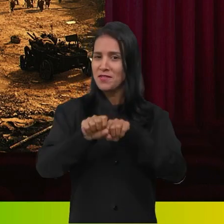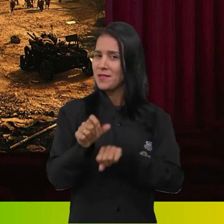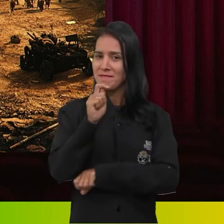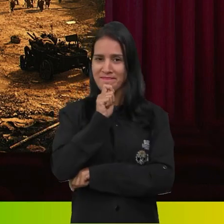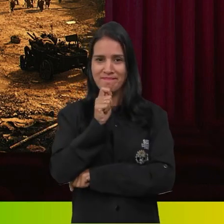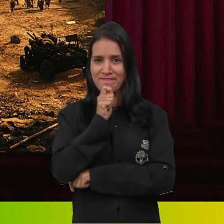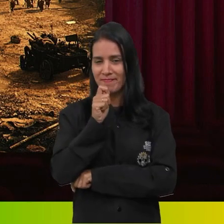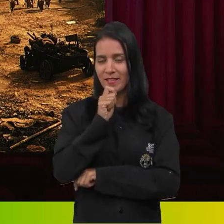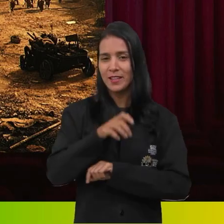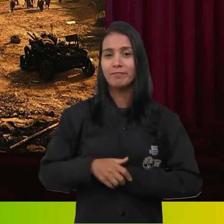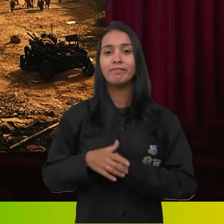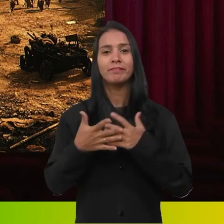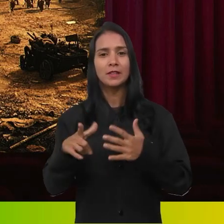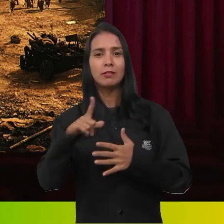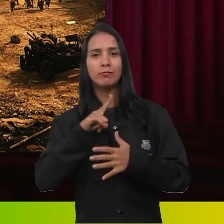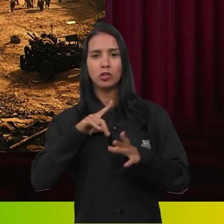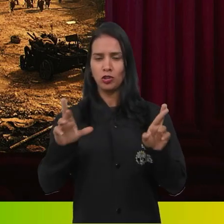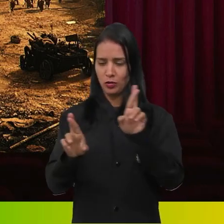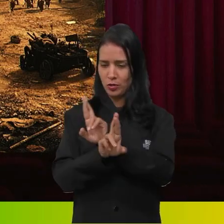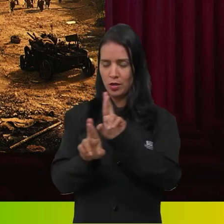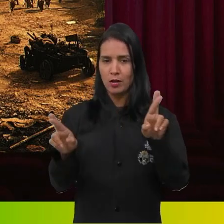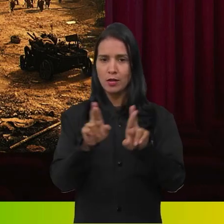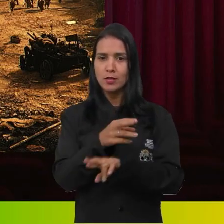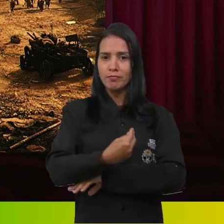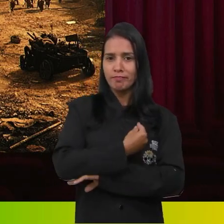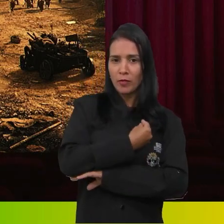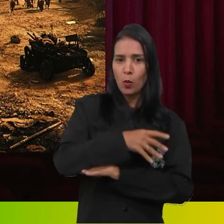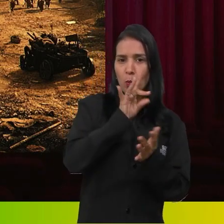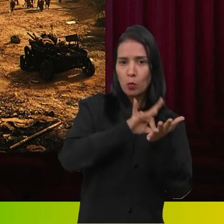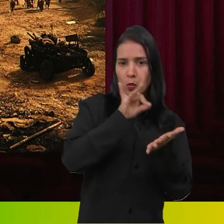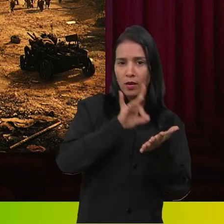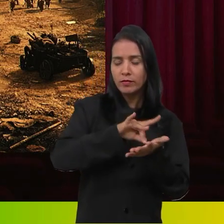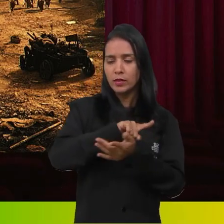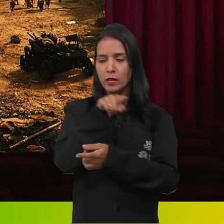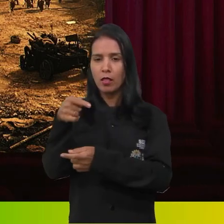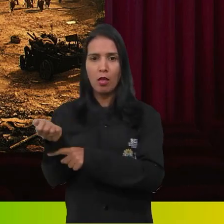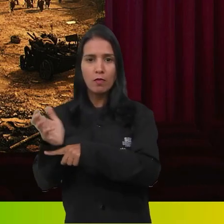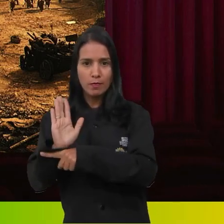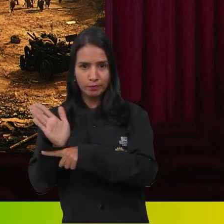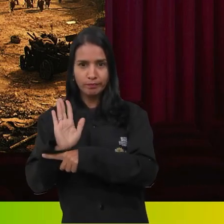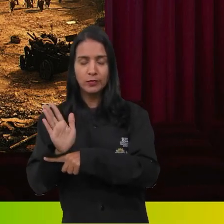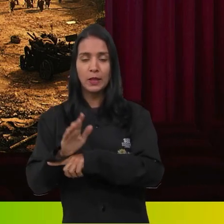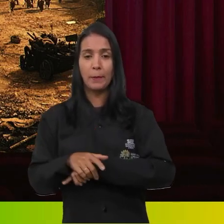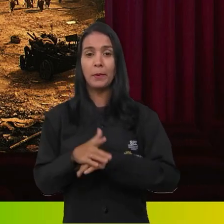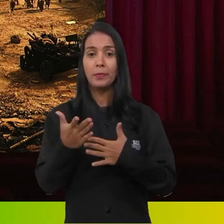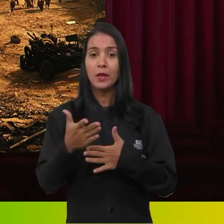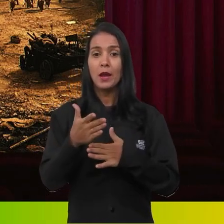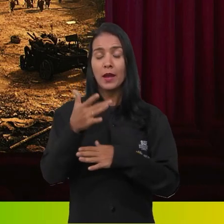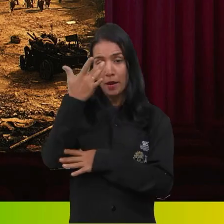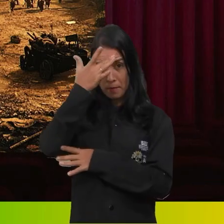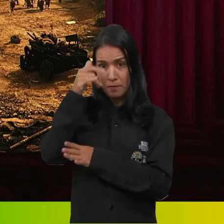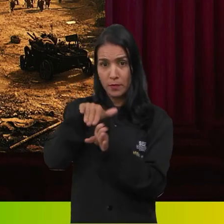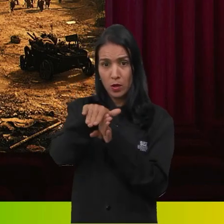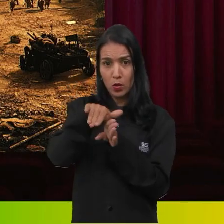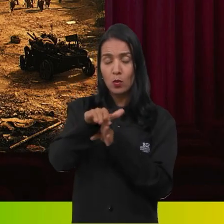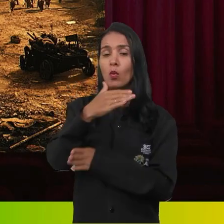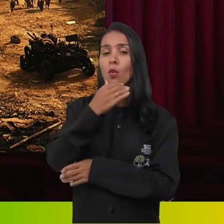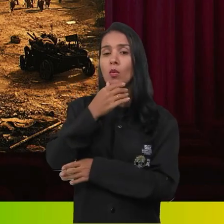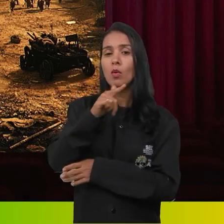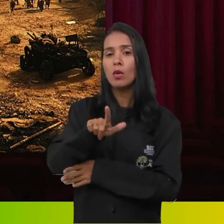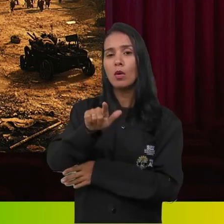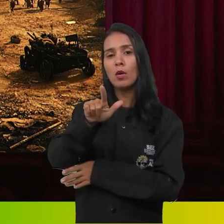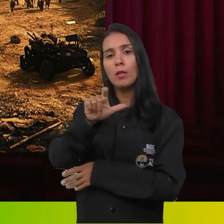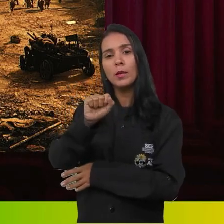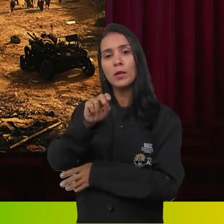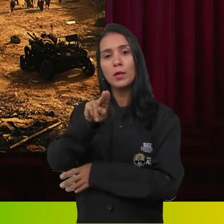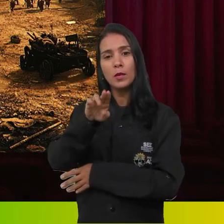e engajada com a realidade brasileira e Glauber Rocha era o produtor